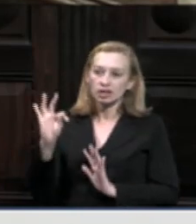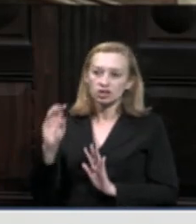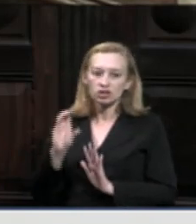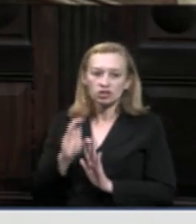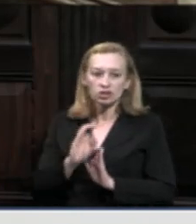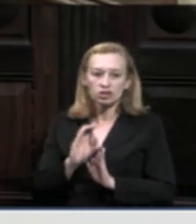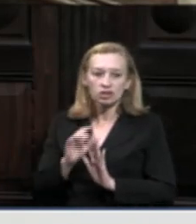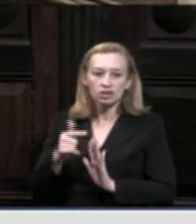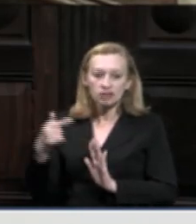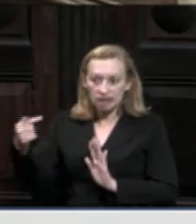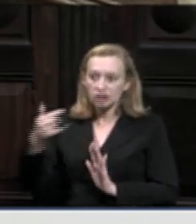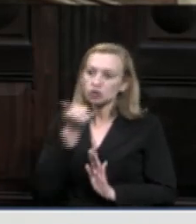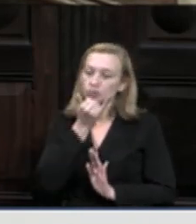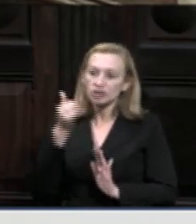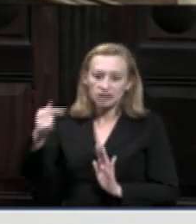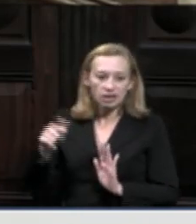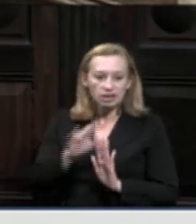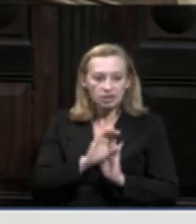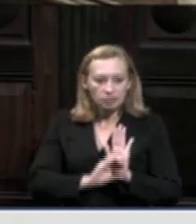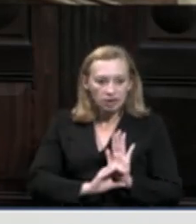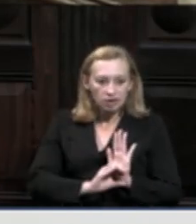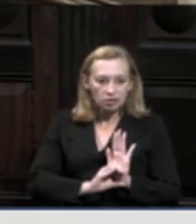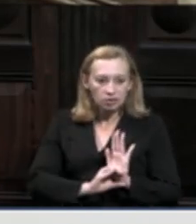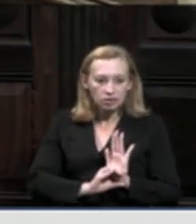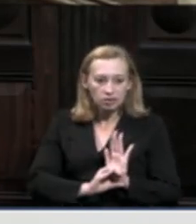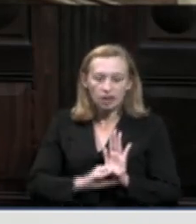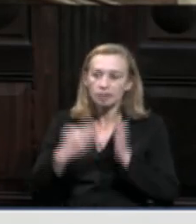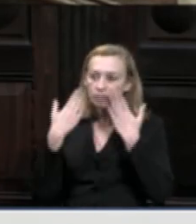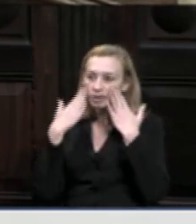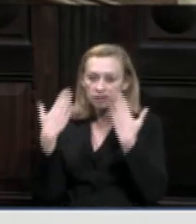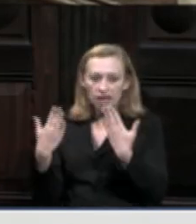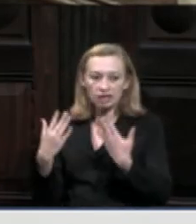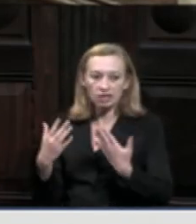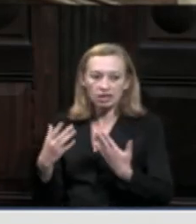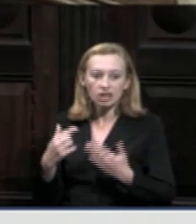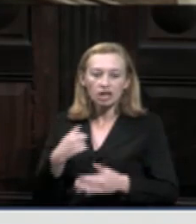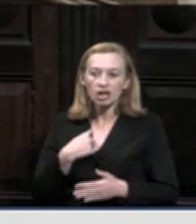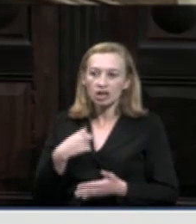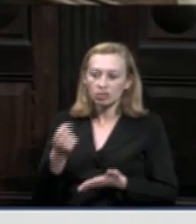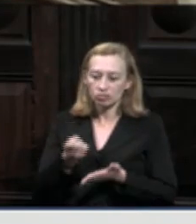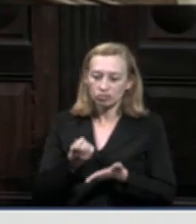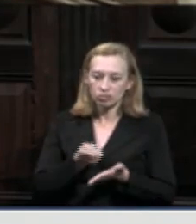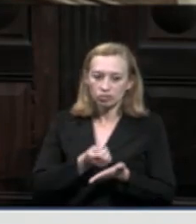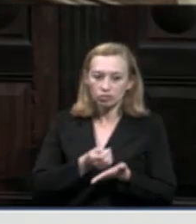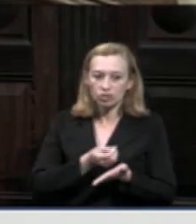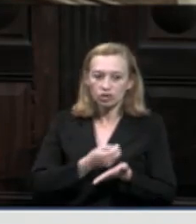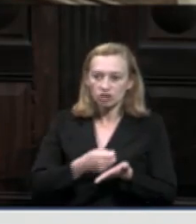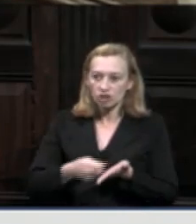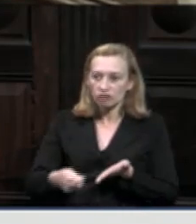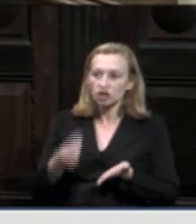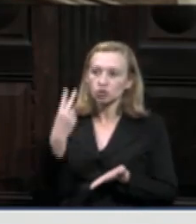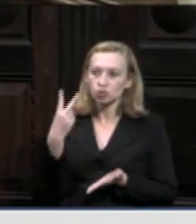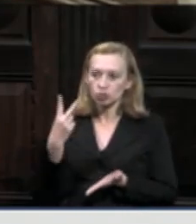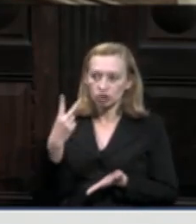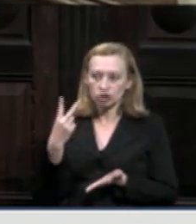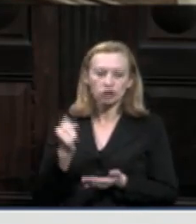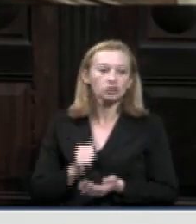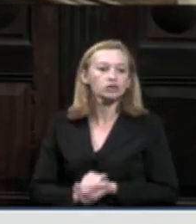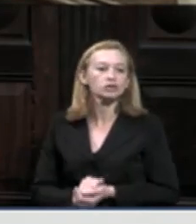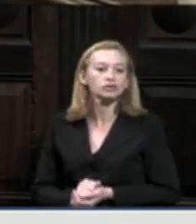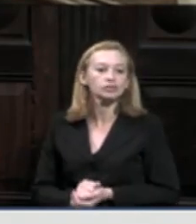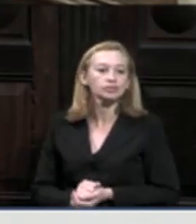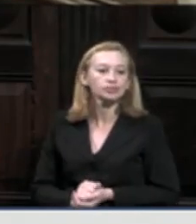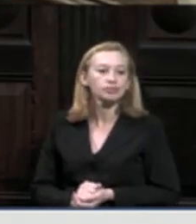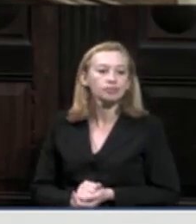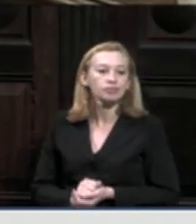apresentadas, eu sou autor de 2, mas não serei óbice de forma nenhuma ao